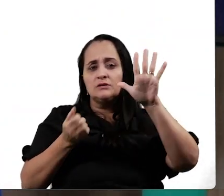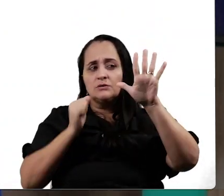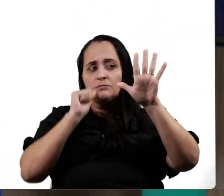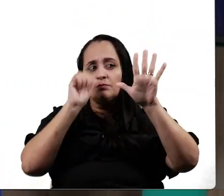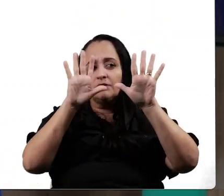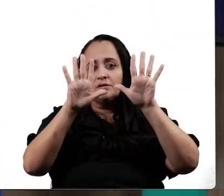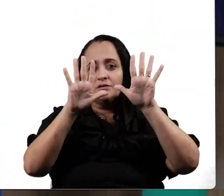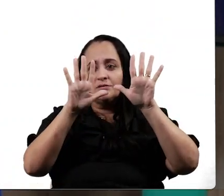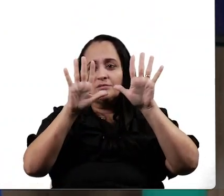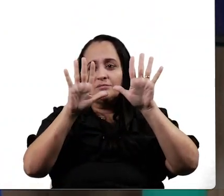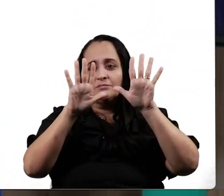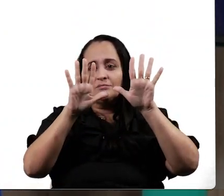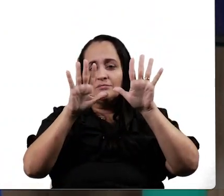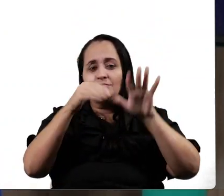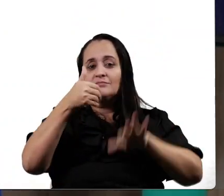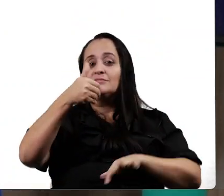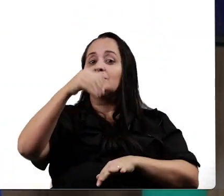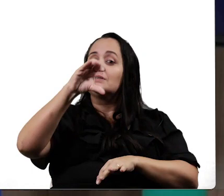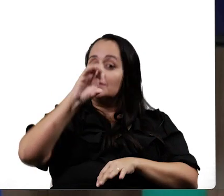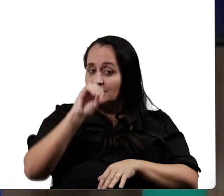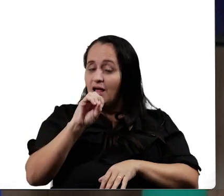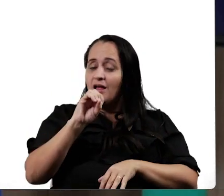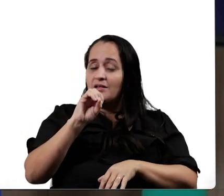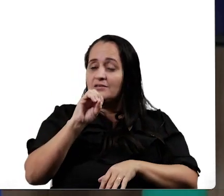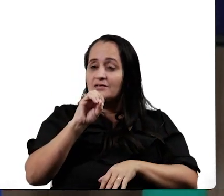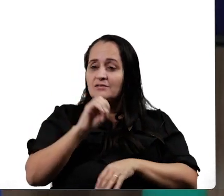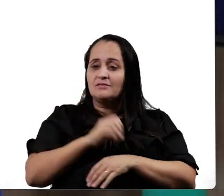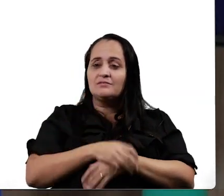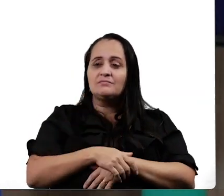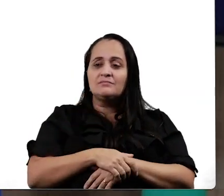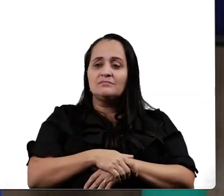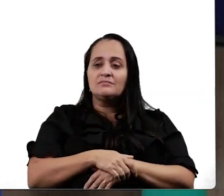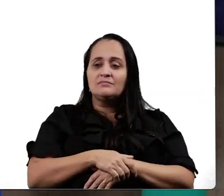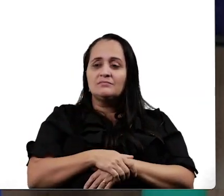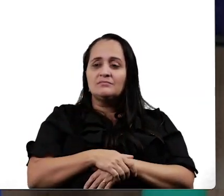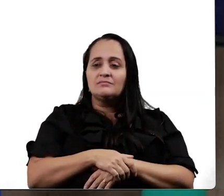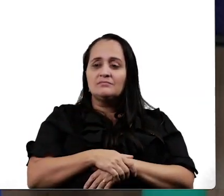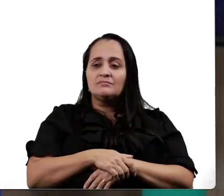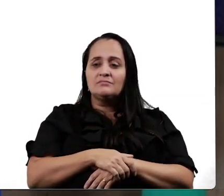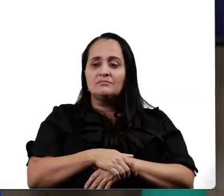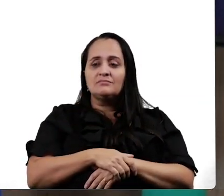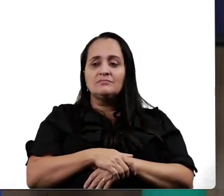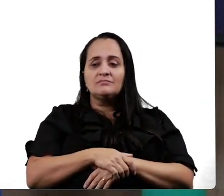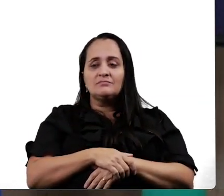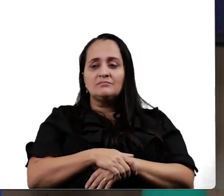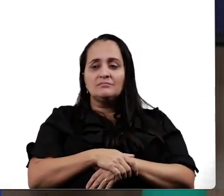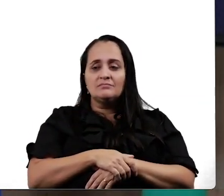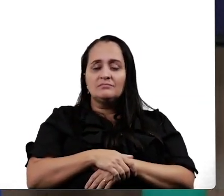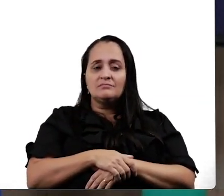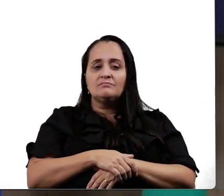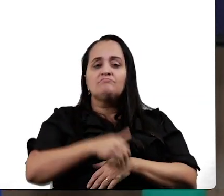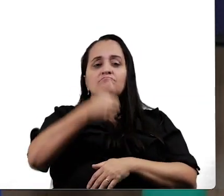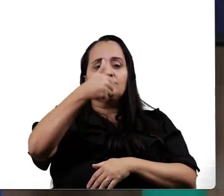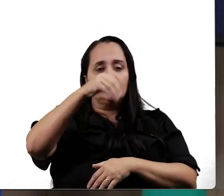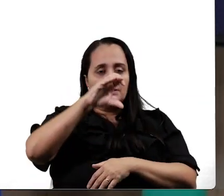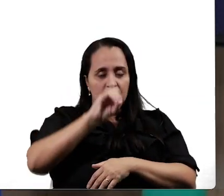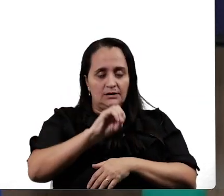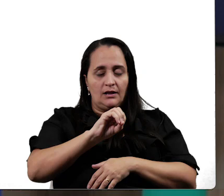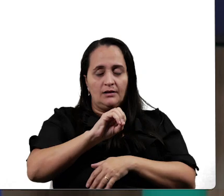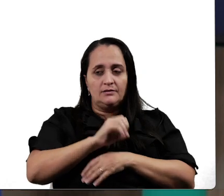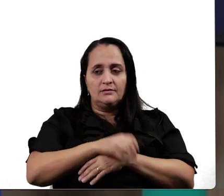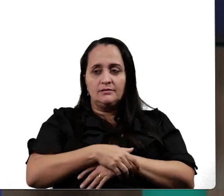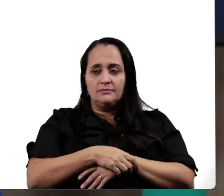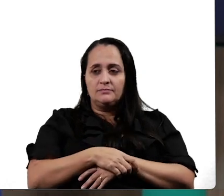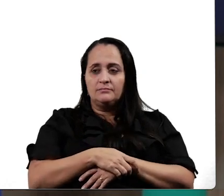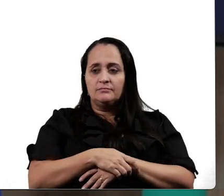+ 5 10 certo 5 + 5 10 Vamos colocar aqui para vocês